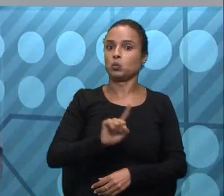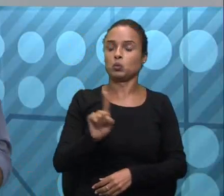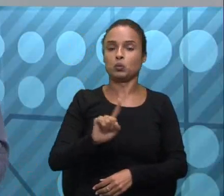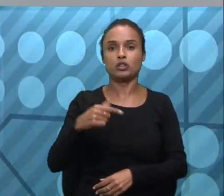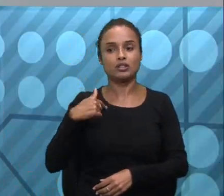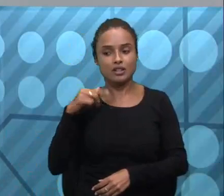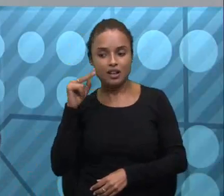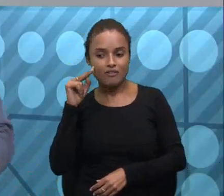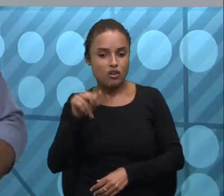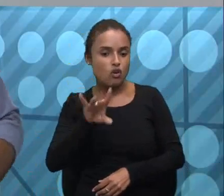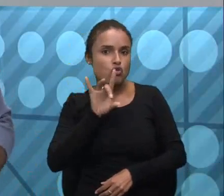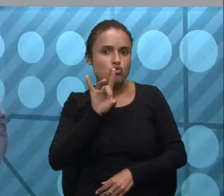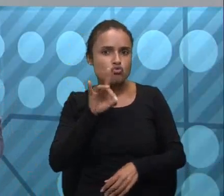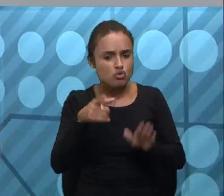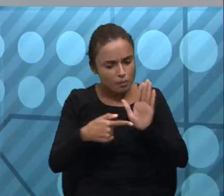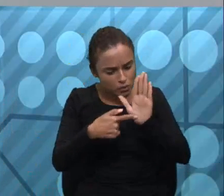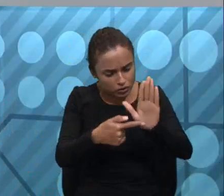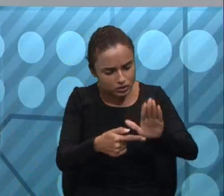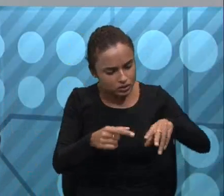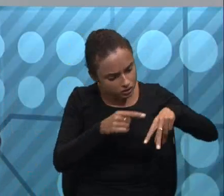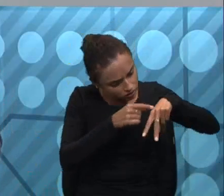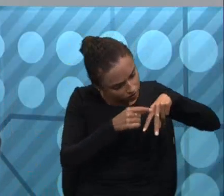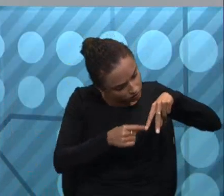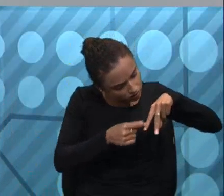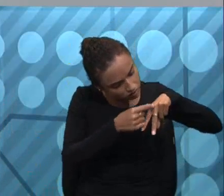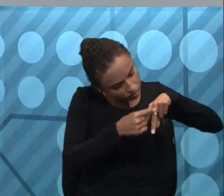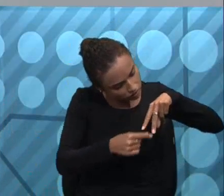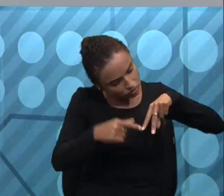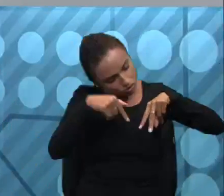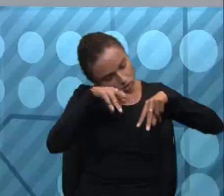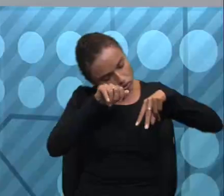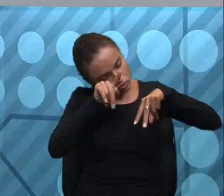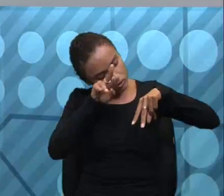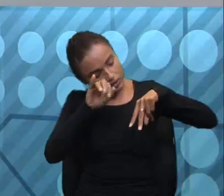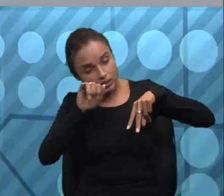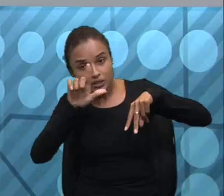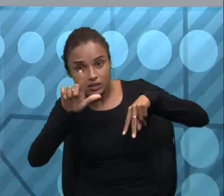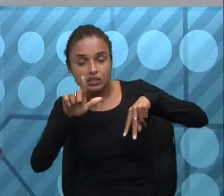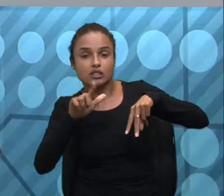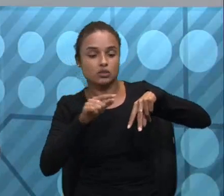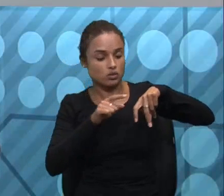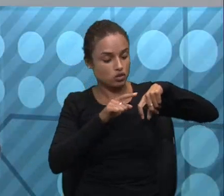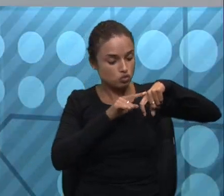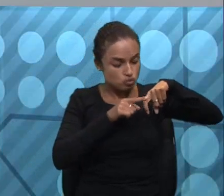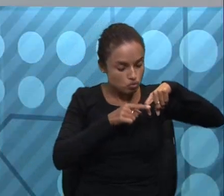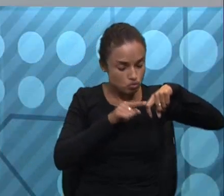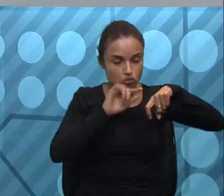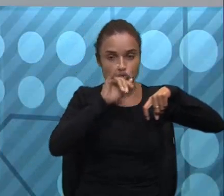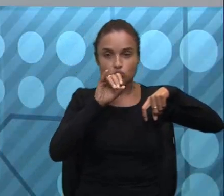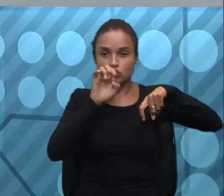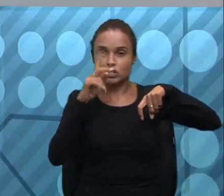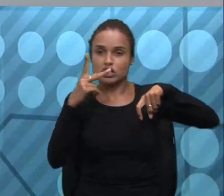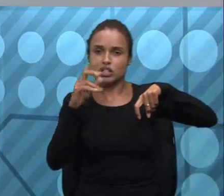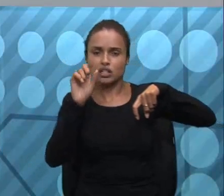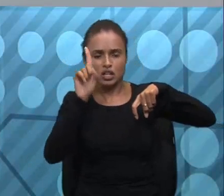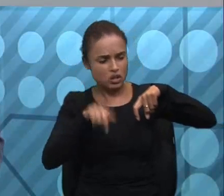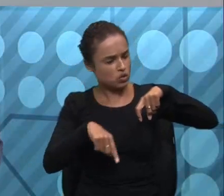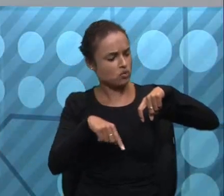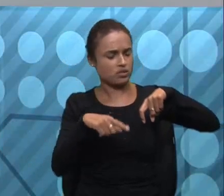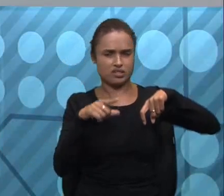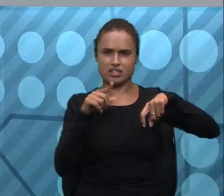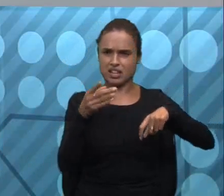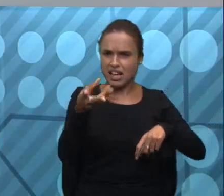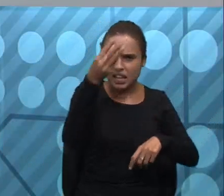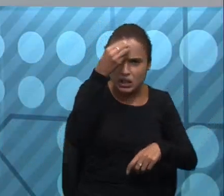de membros inferiores, onde eu falei de quadril, eu falei de joelho, falei de tornozelo, tá? Eu não quero que você decore todos os